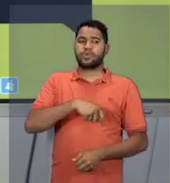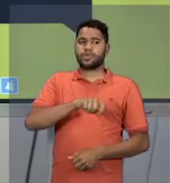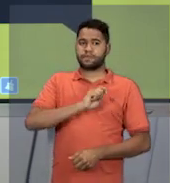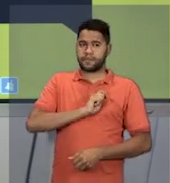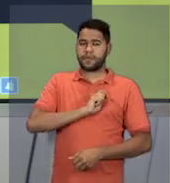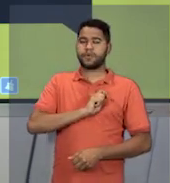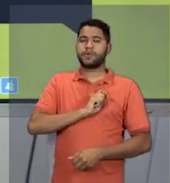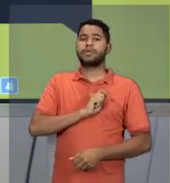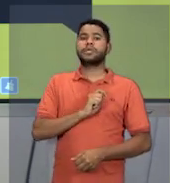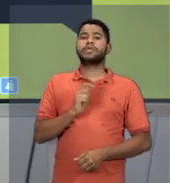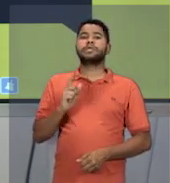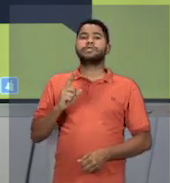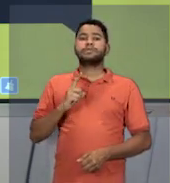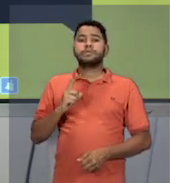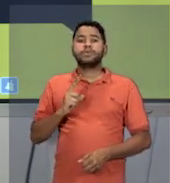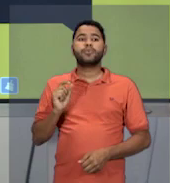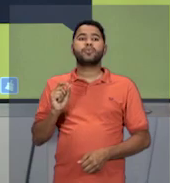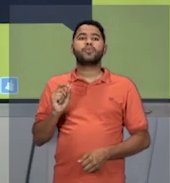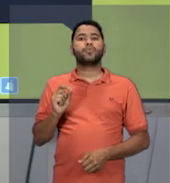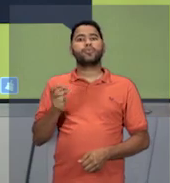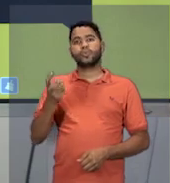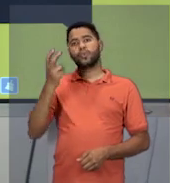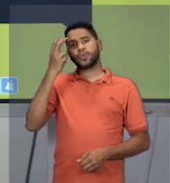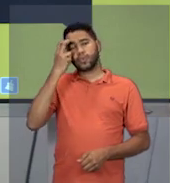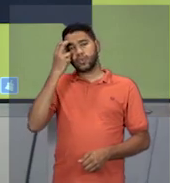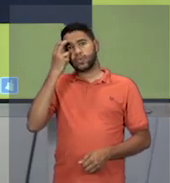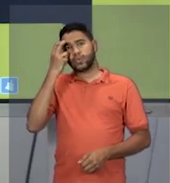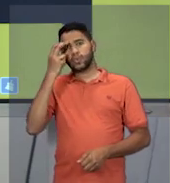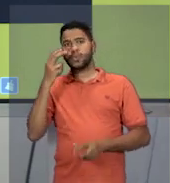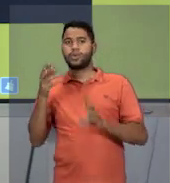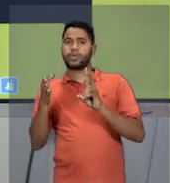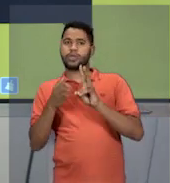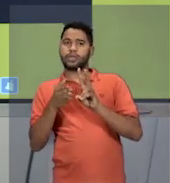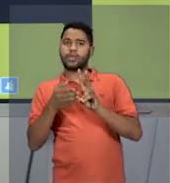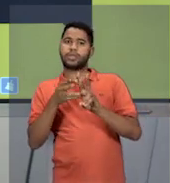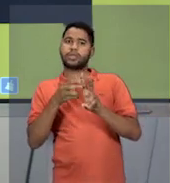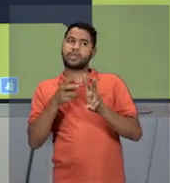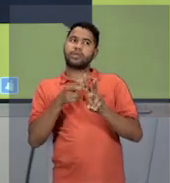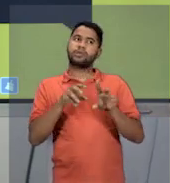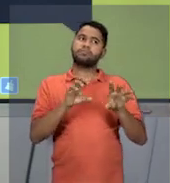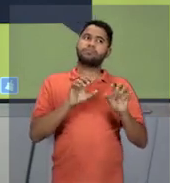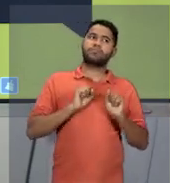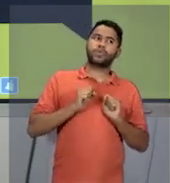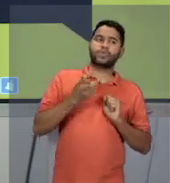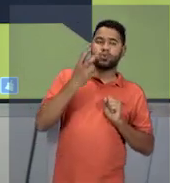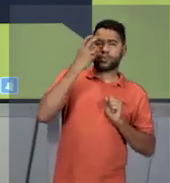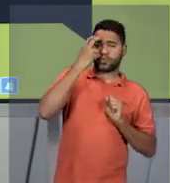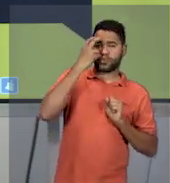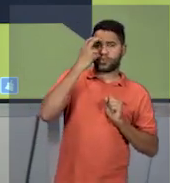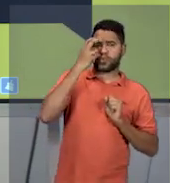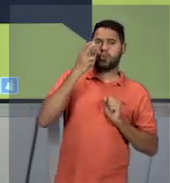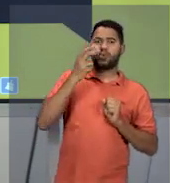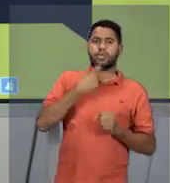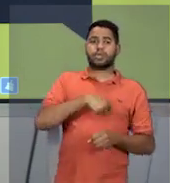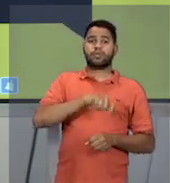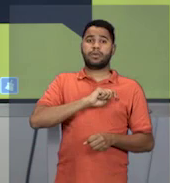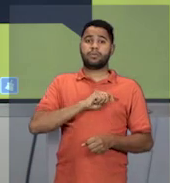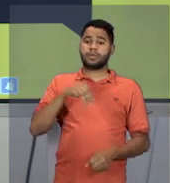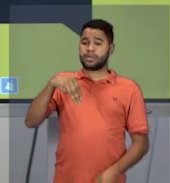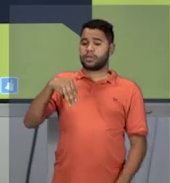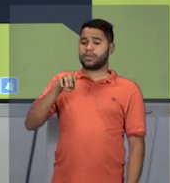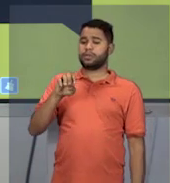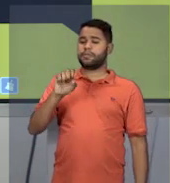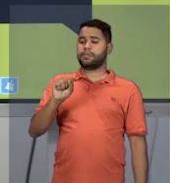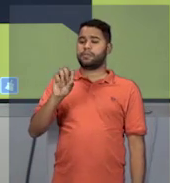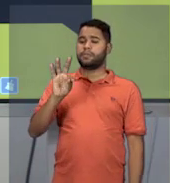E aí eles tinham, né, muito da cultura indígena e também muito da cultura espanhola. Mas geralmente os mestiços,